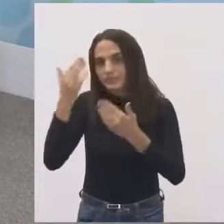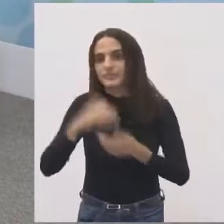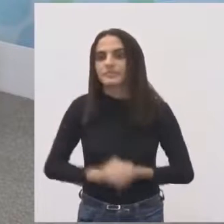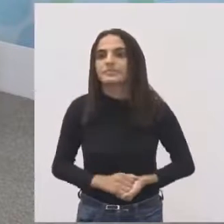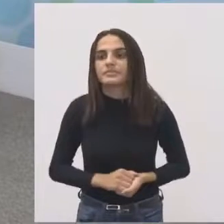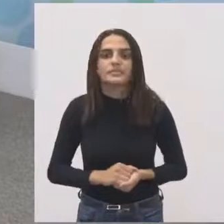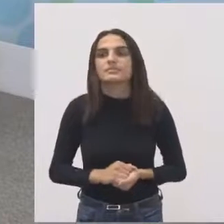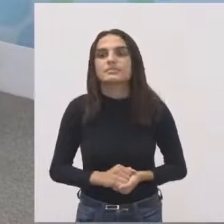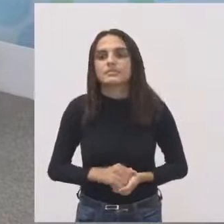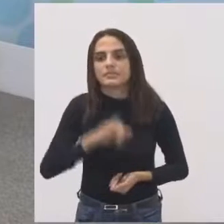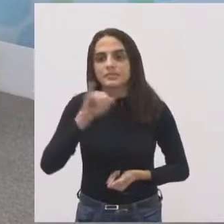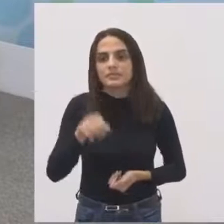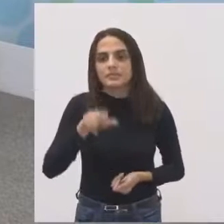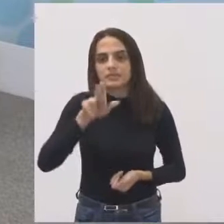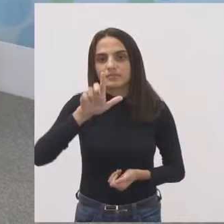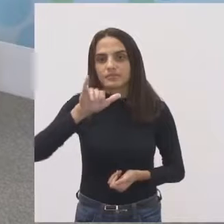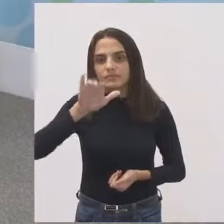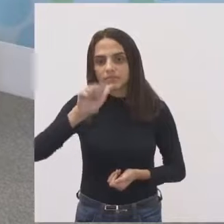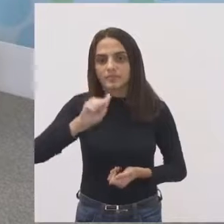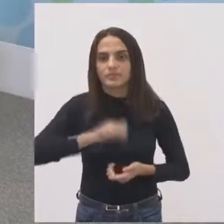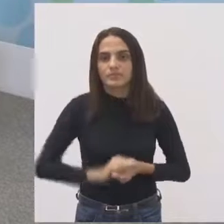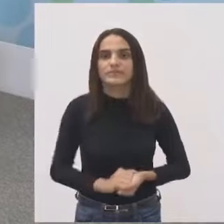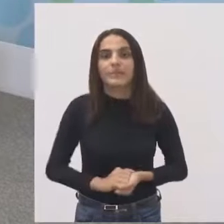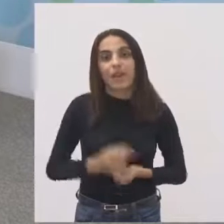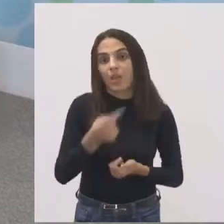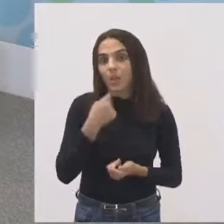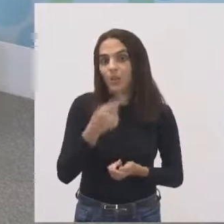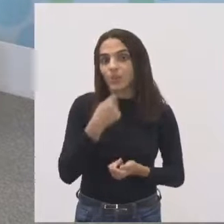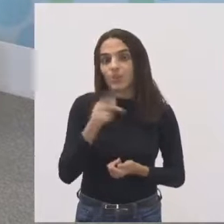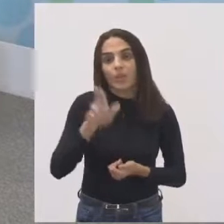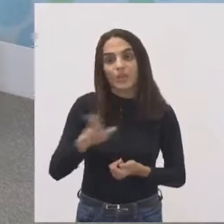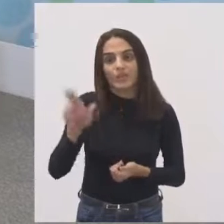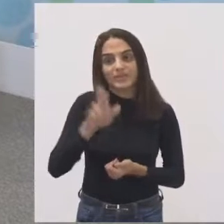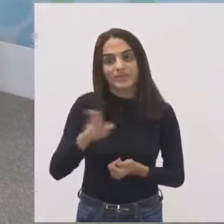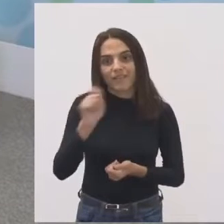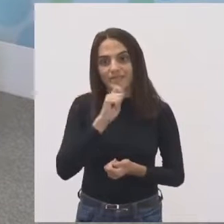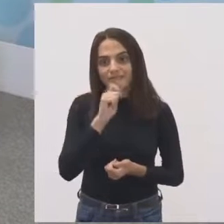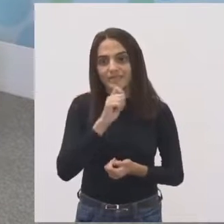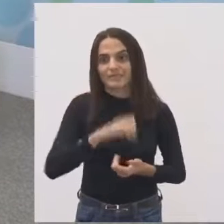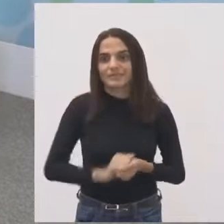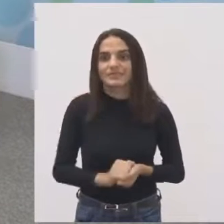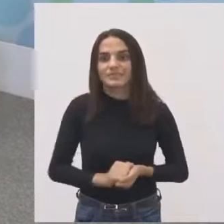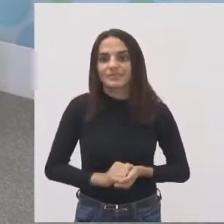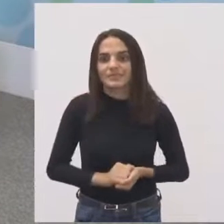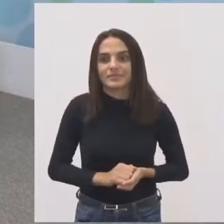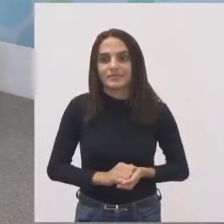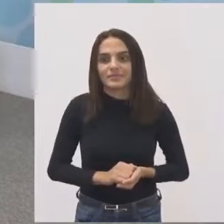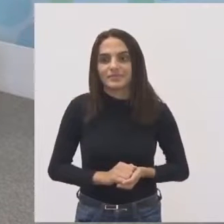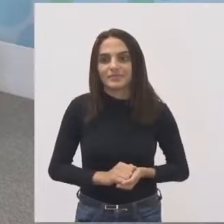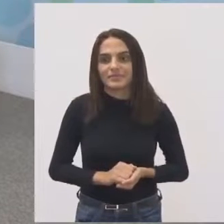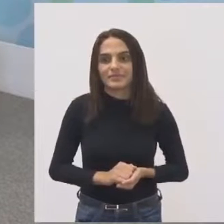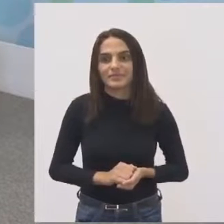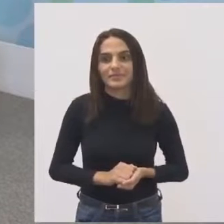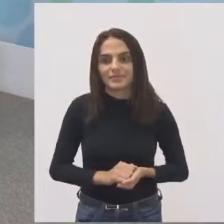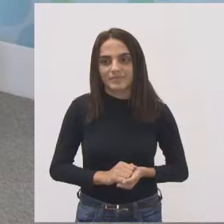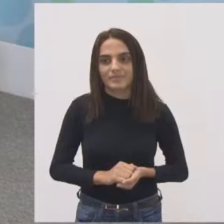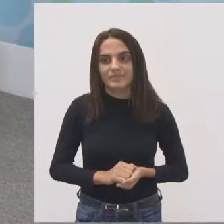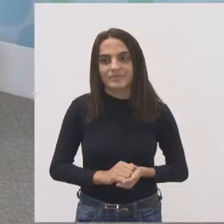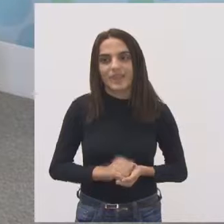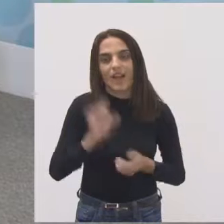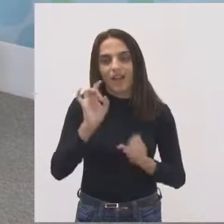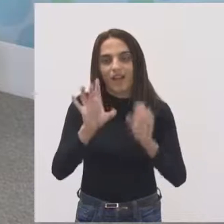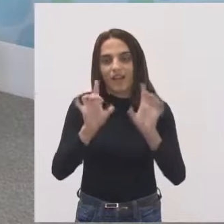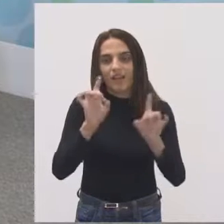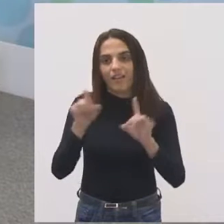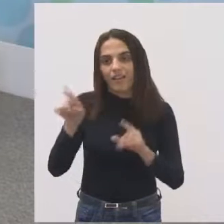Júlio Ribeiro. Sem uso não, é que não conseguiu utilizar ainda, sem uso falar que era um computador virgem, né? Que eles ainda não tinham